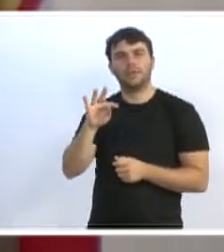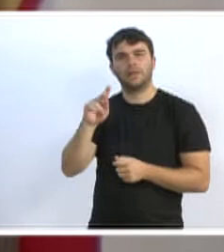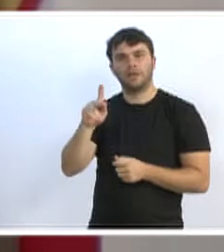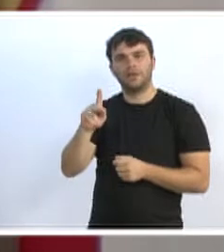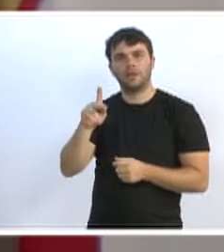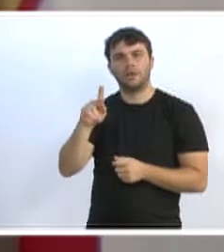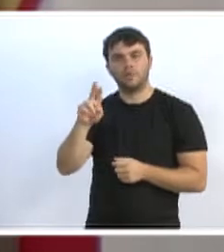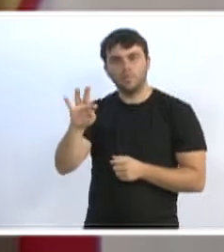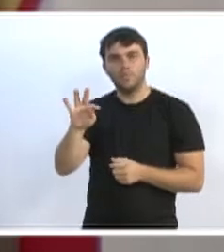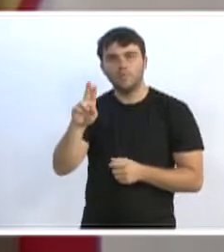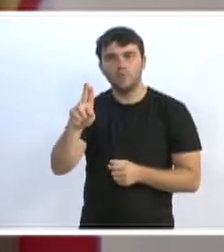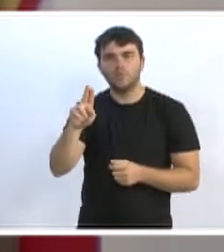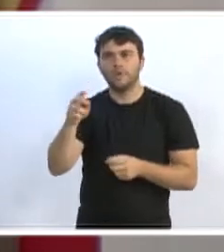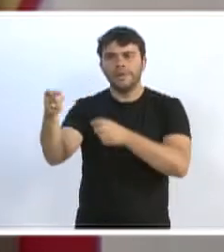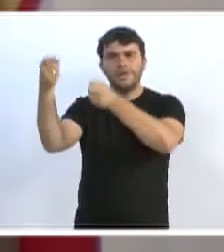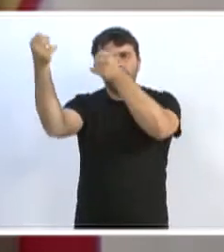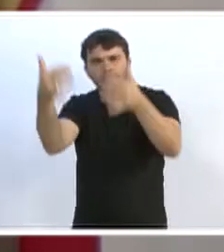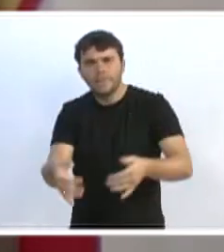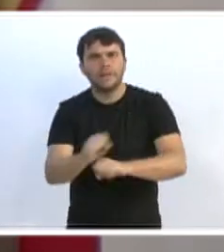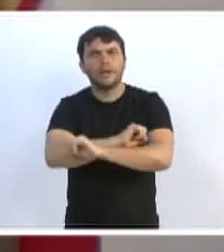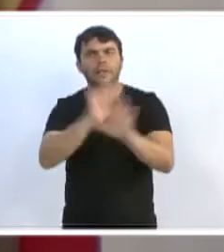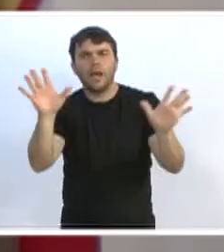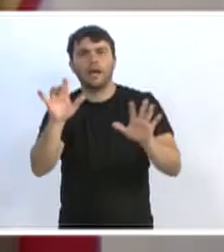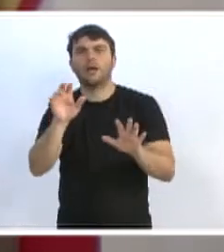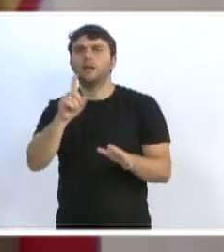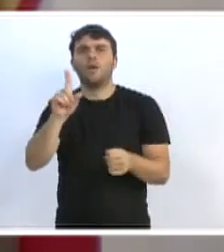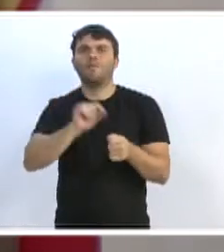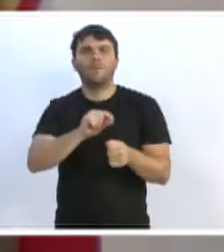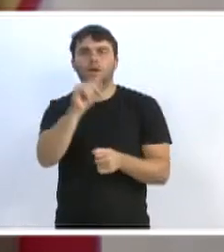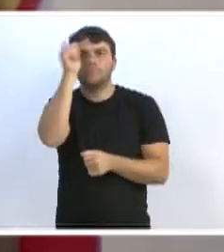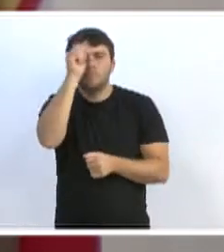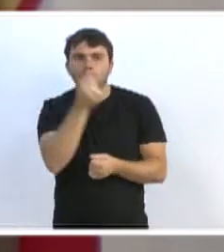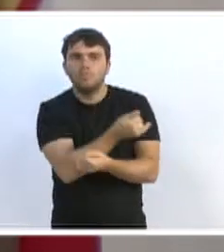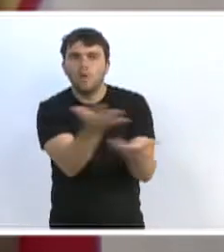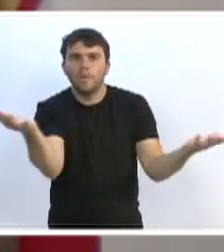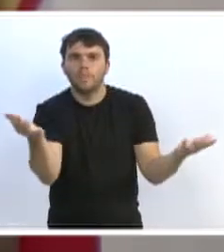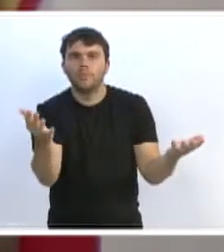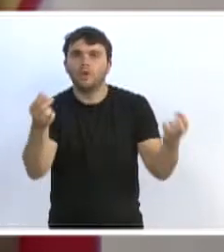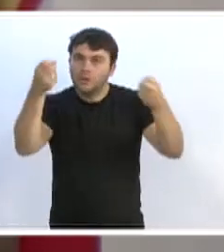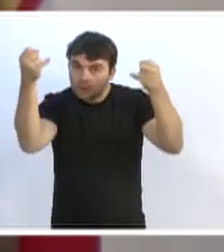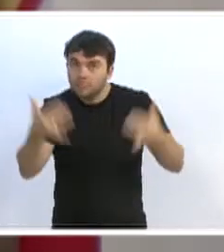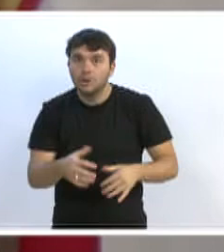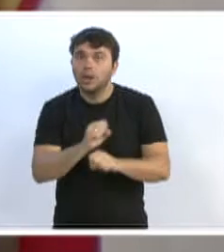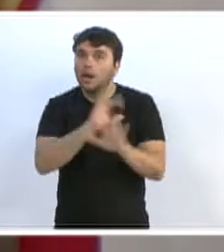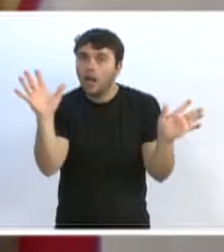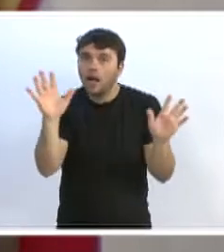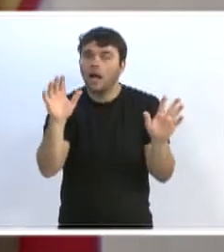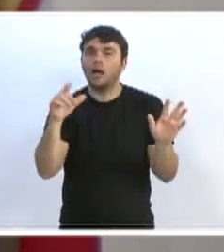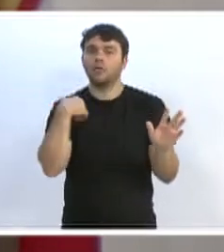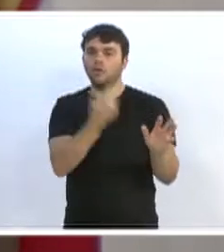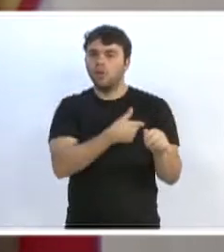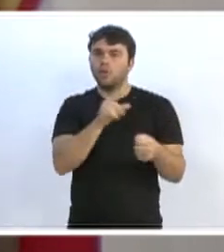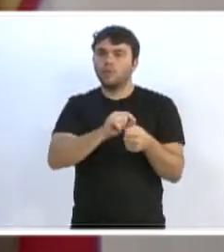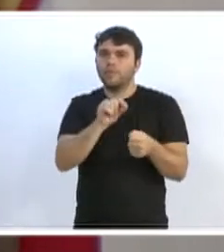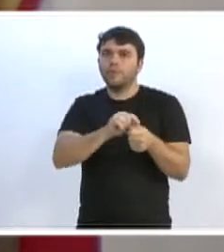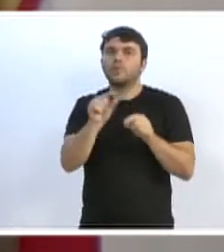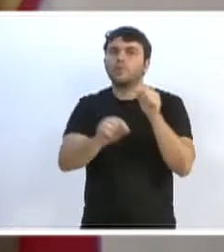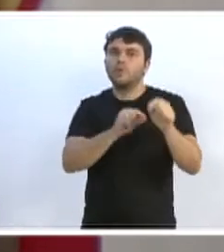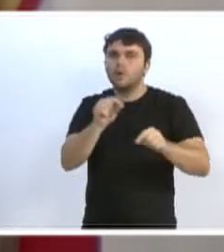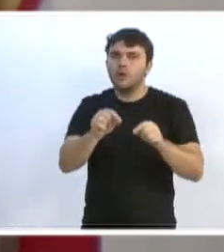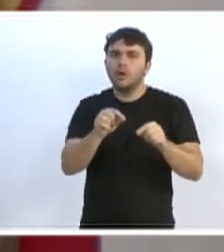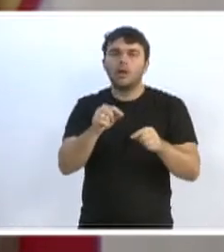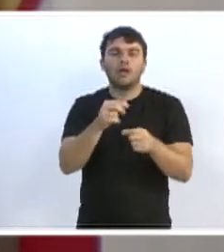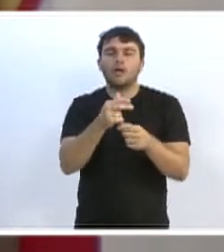essência para a nossa comunidade e não os faça de bobo. Explique na essência que está sendo feito a